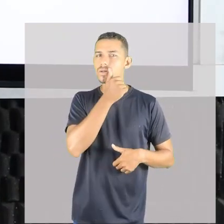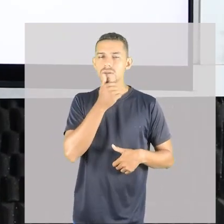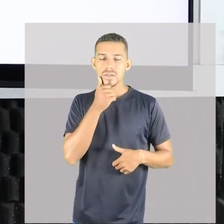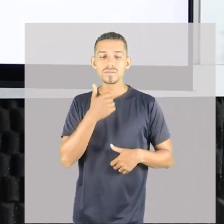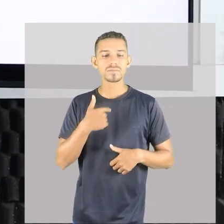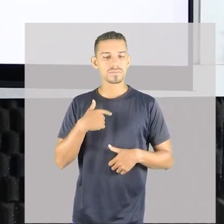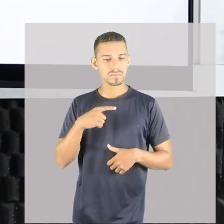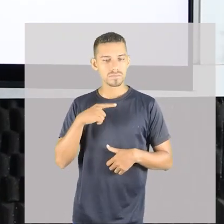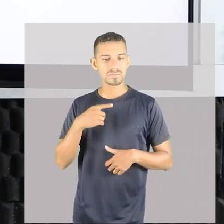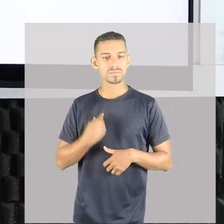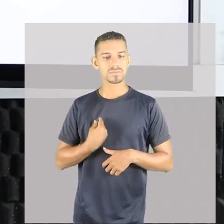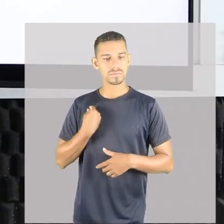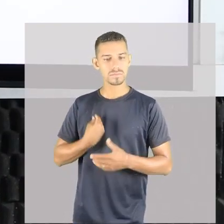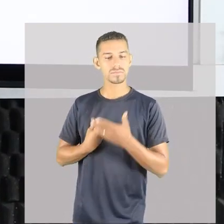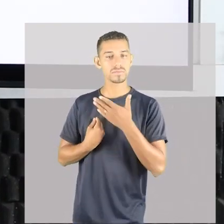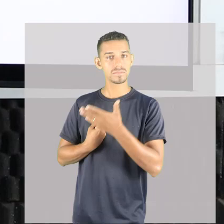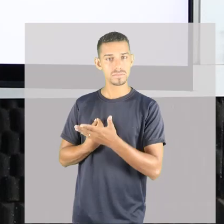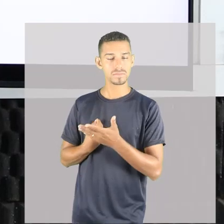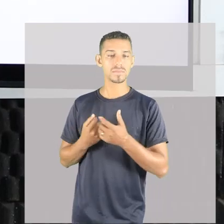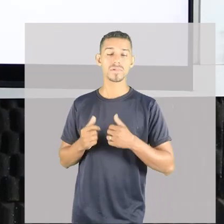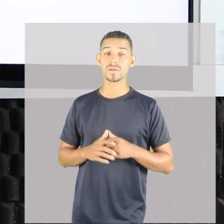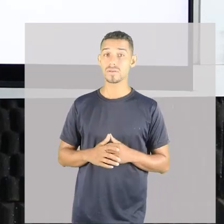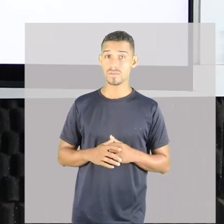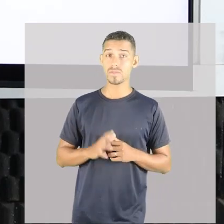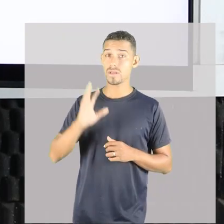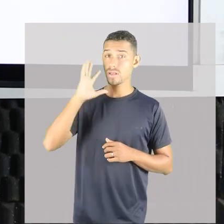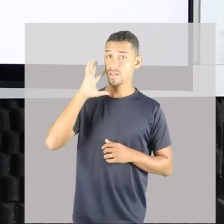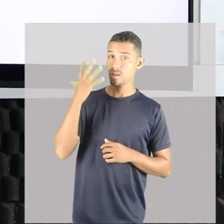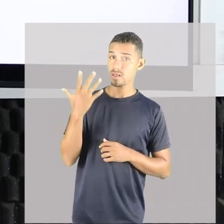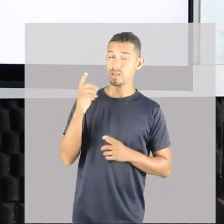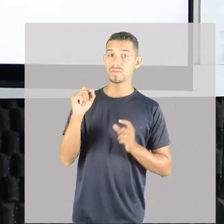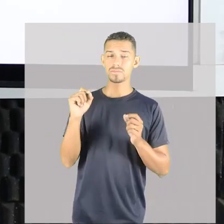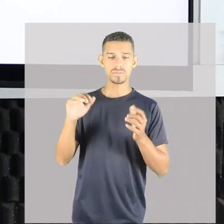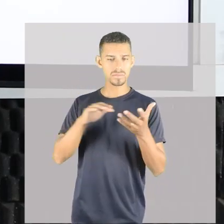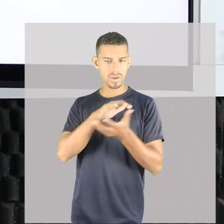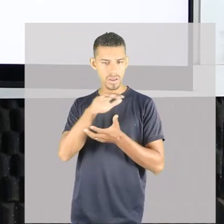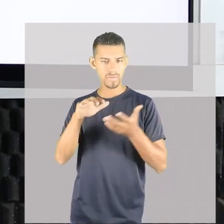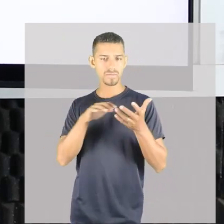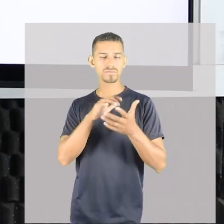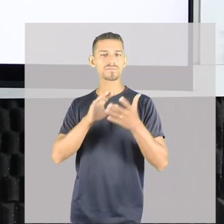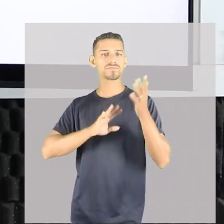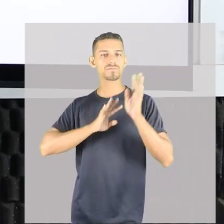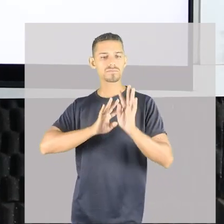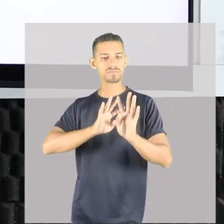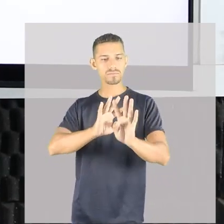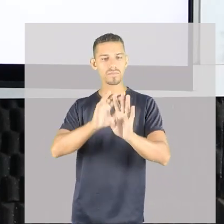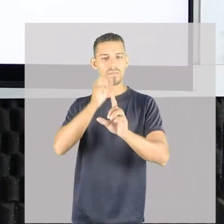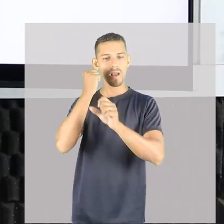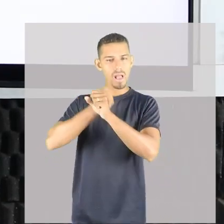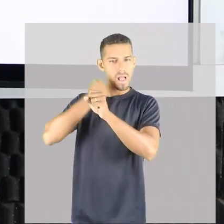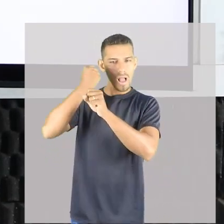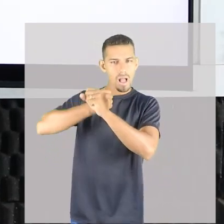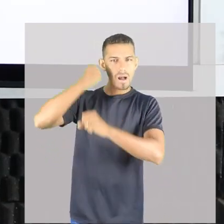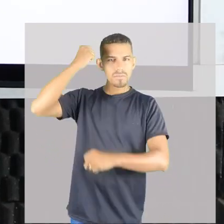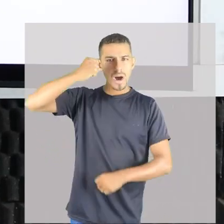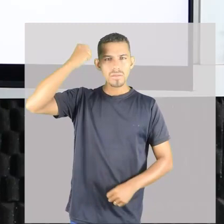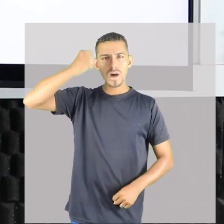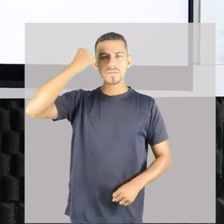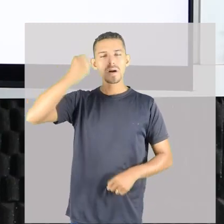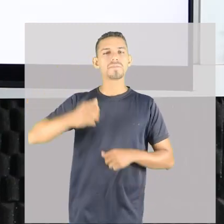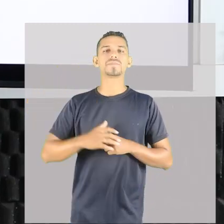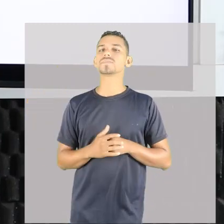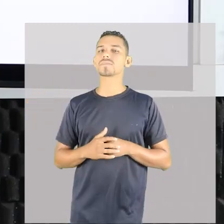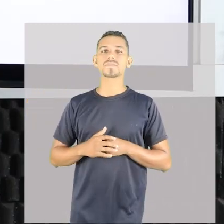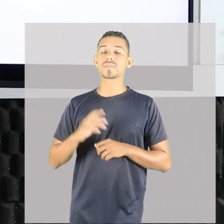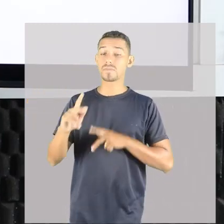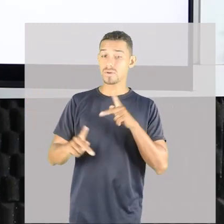ali presentes. E isso, claro, vai culminar em manifestações. dessa população que, claro, não